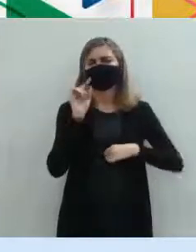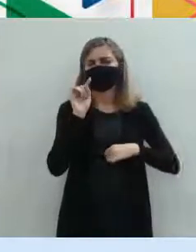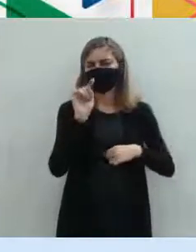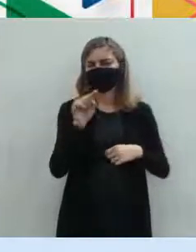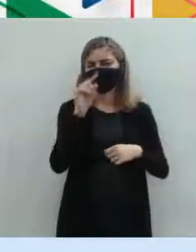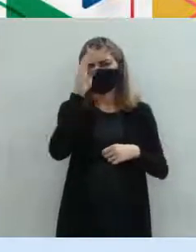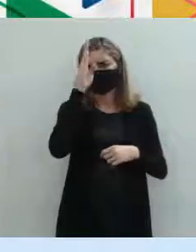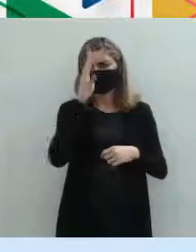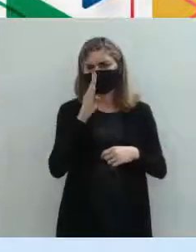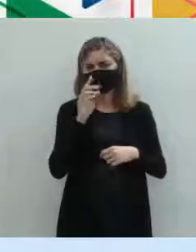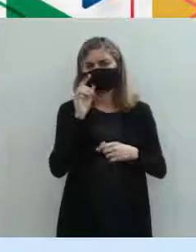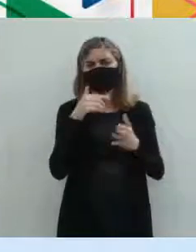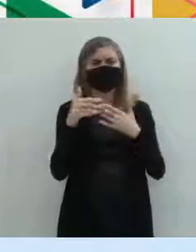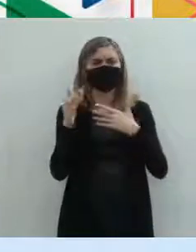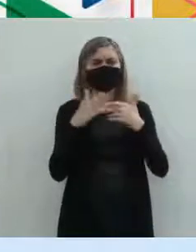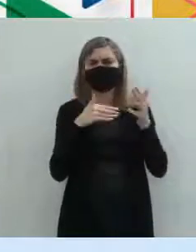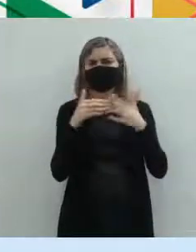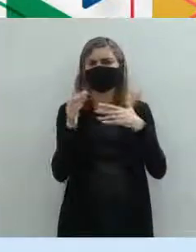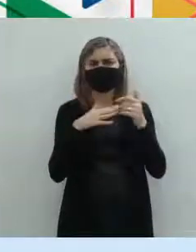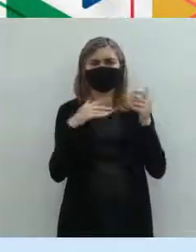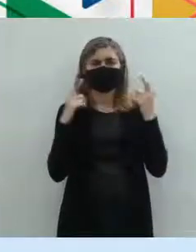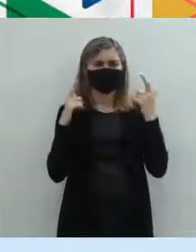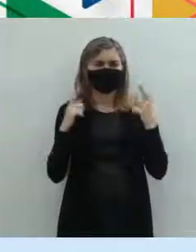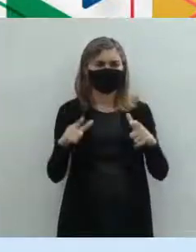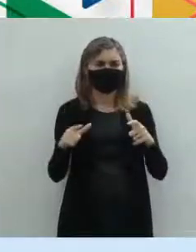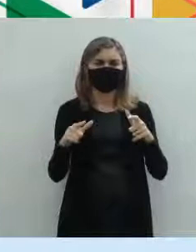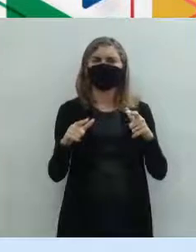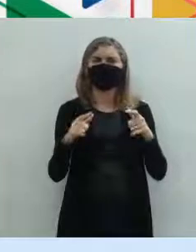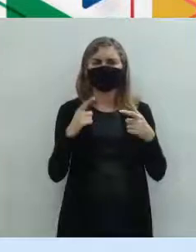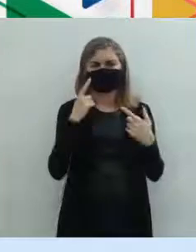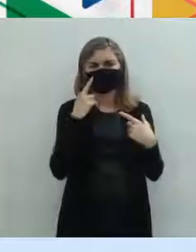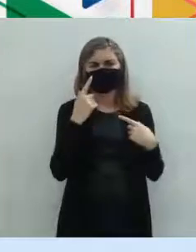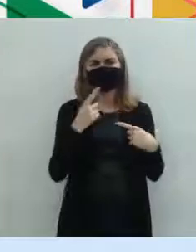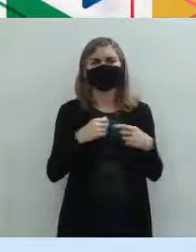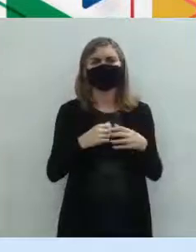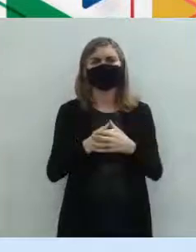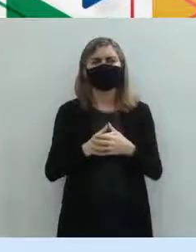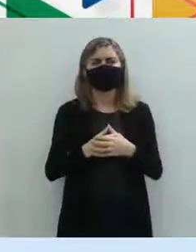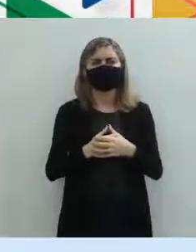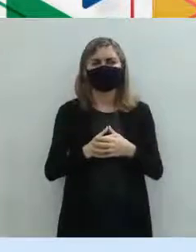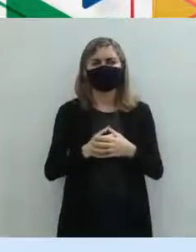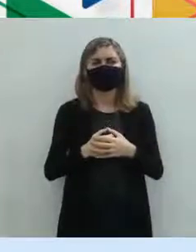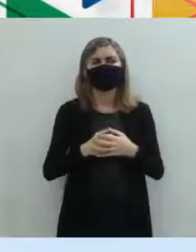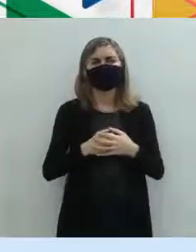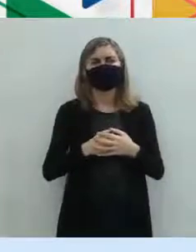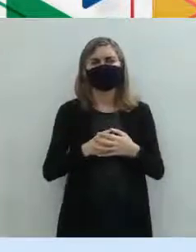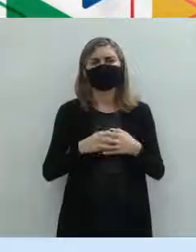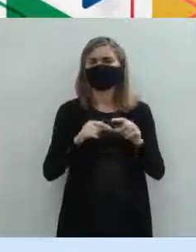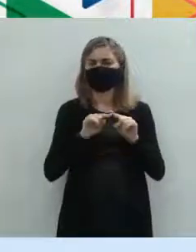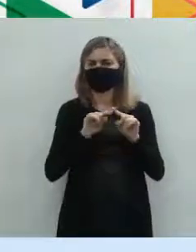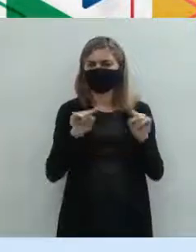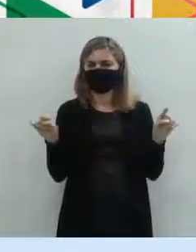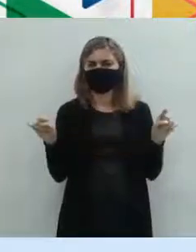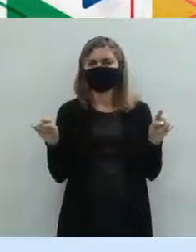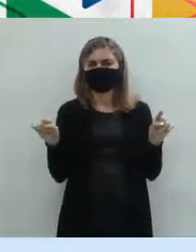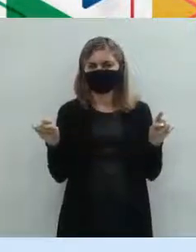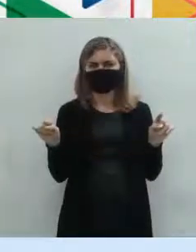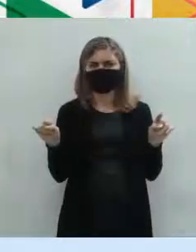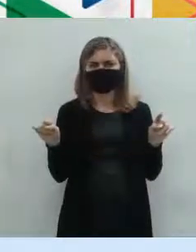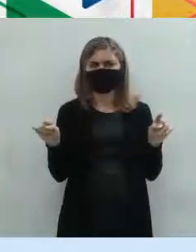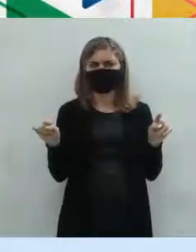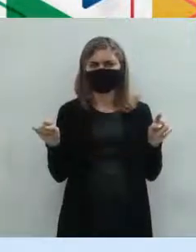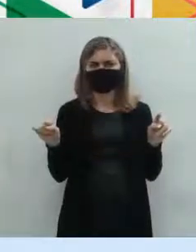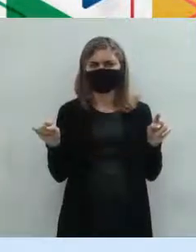fica localizado em qualquer espaço ao redor dessa linha de terra, vamos dizer assim, tá? E aí a gente vai fazer uma